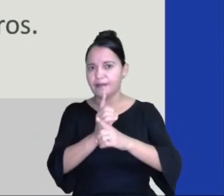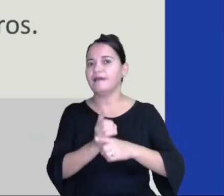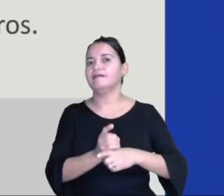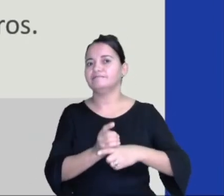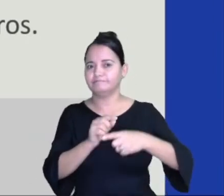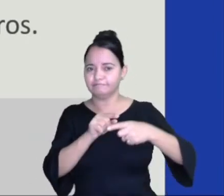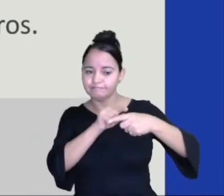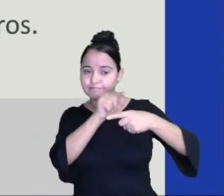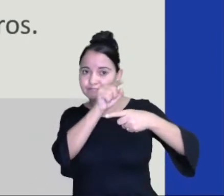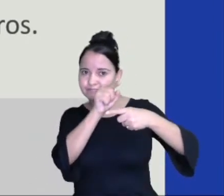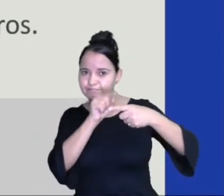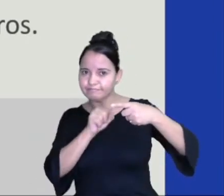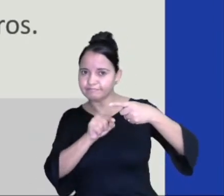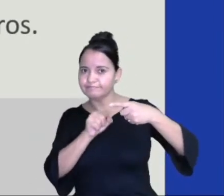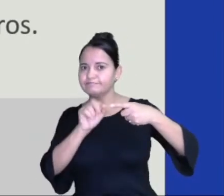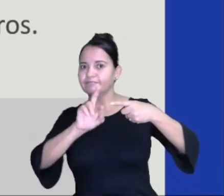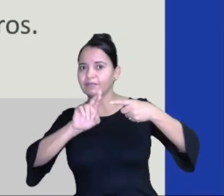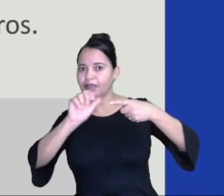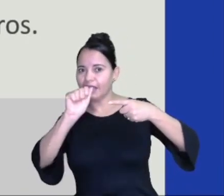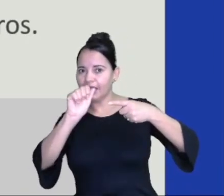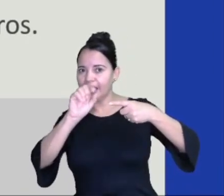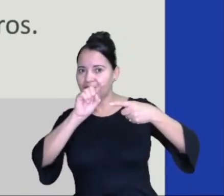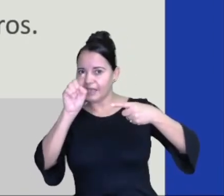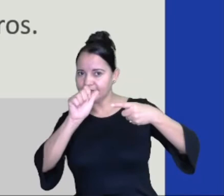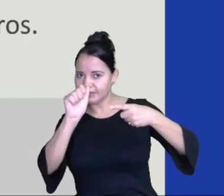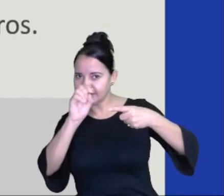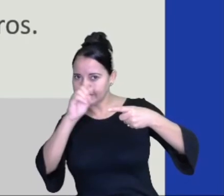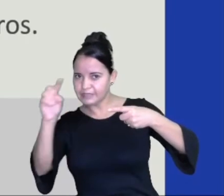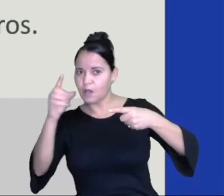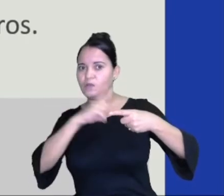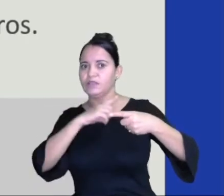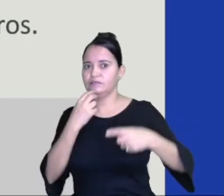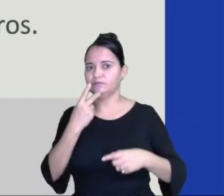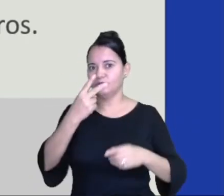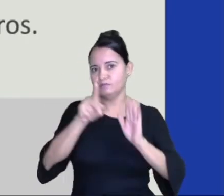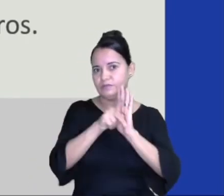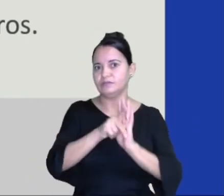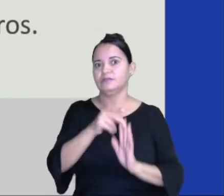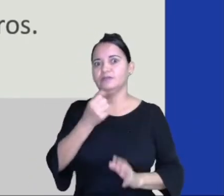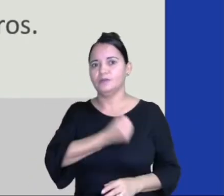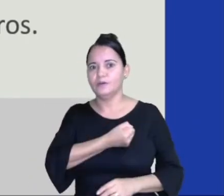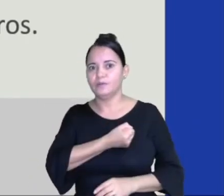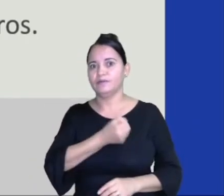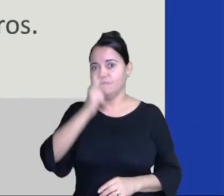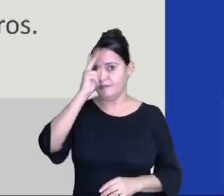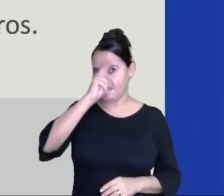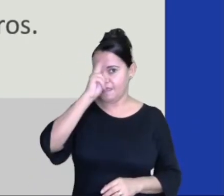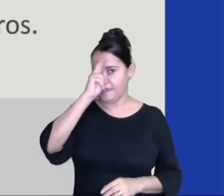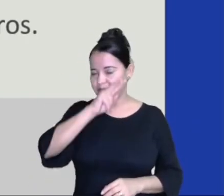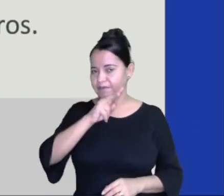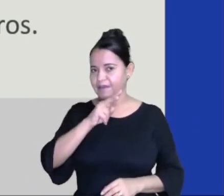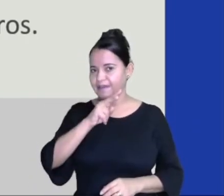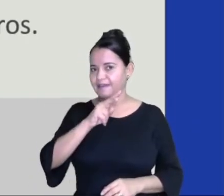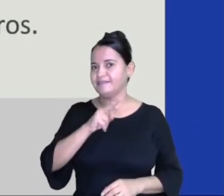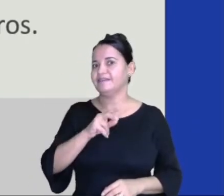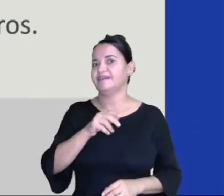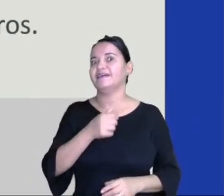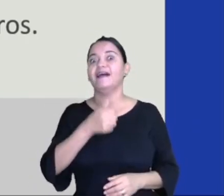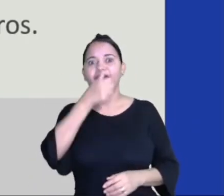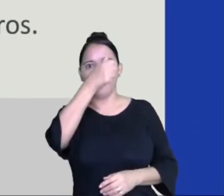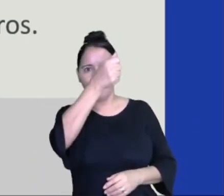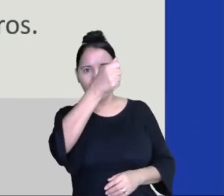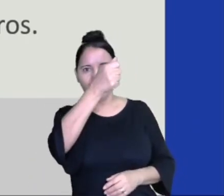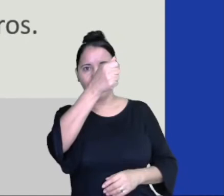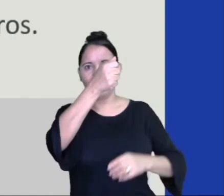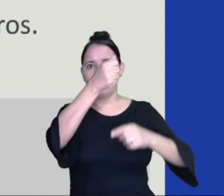o quociente entre dois números, tá? Então, lembra lá da representação que a gente trouxe? A,